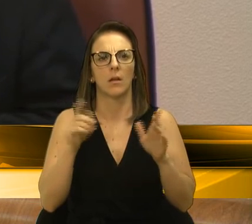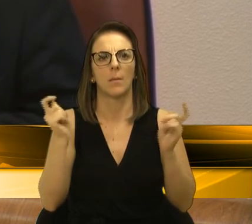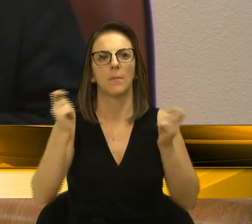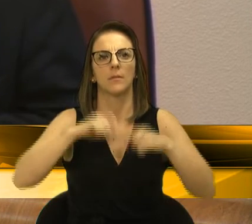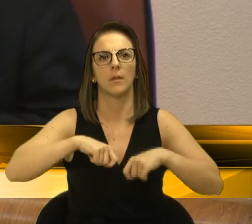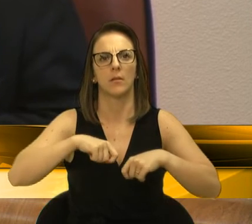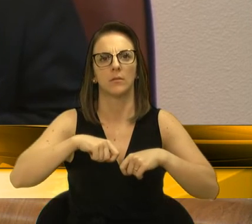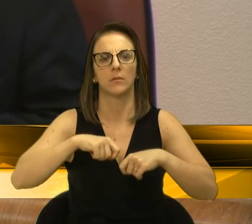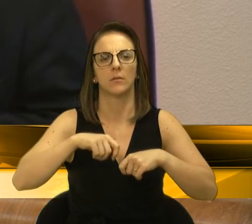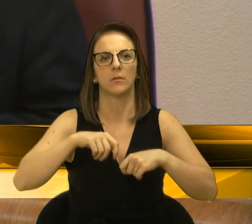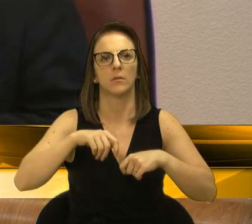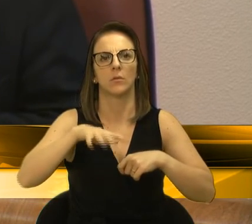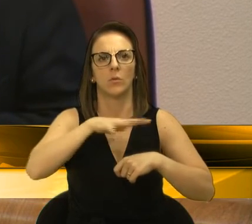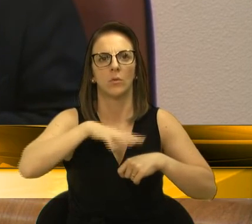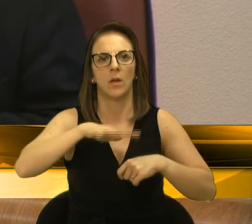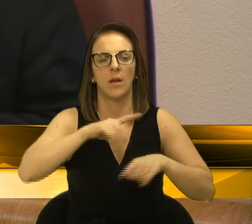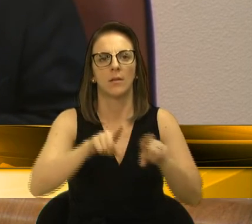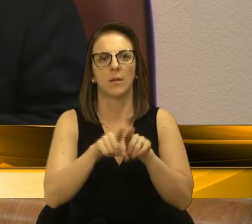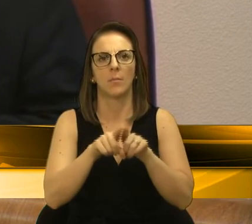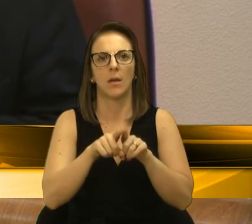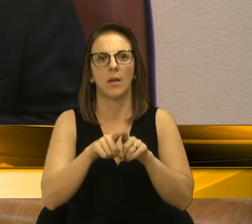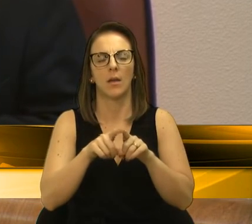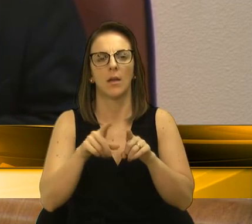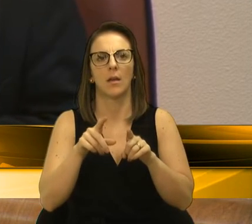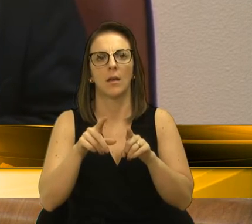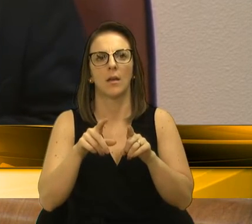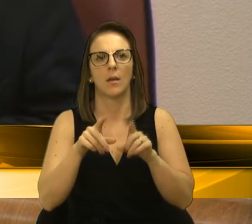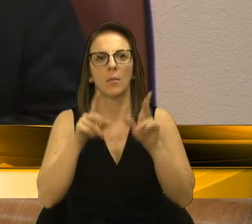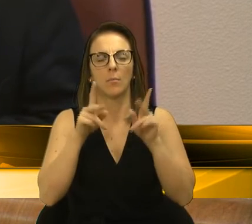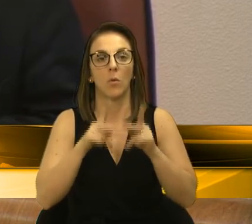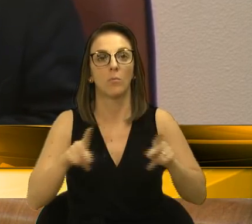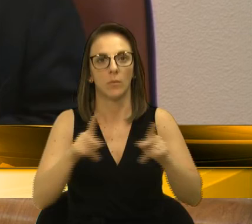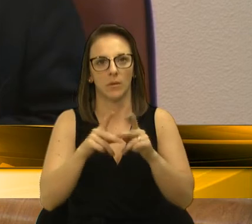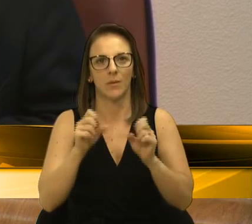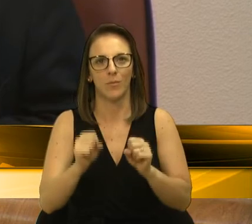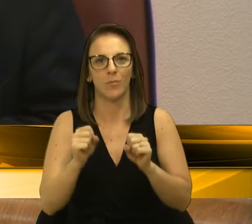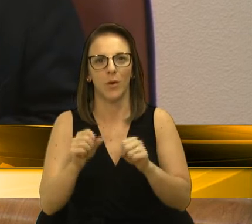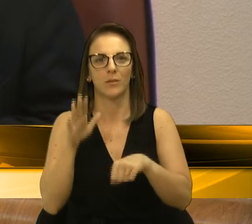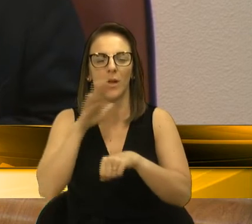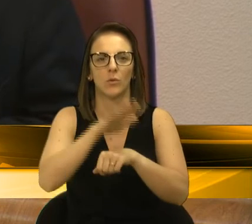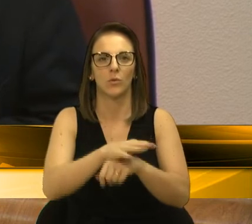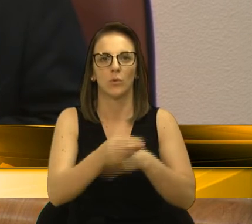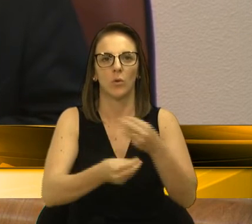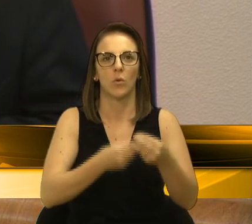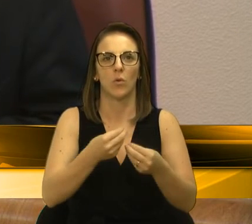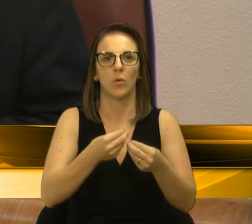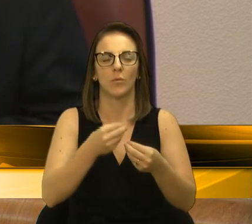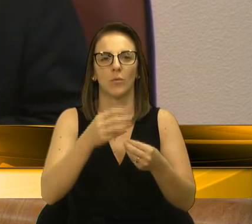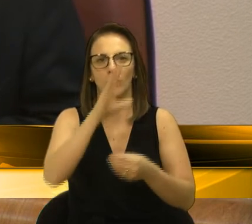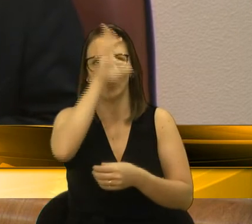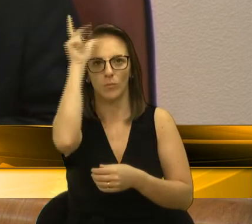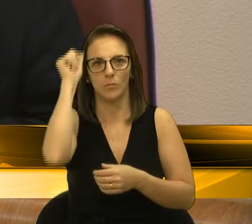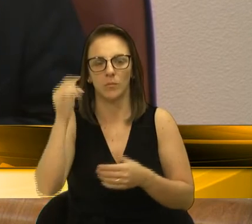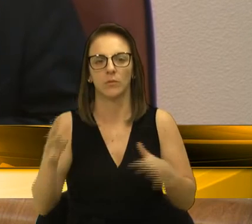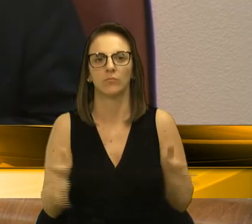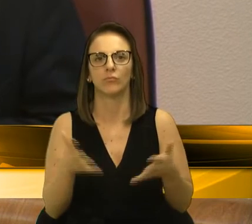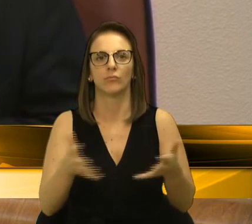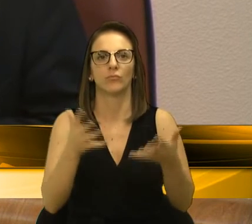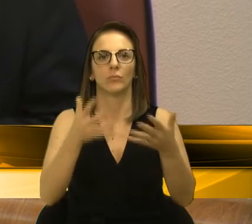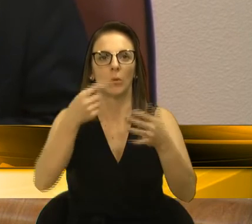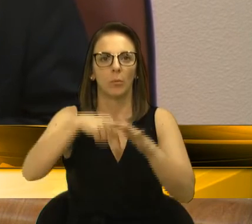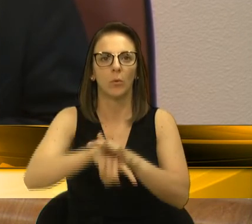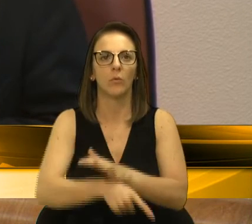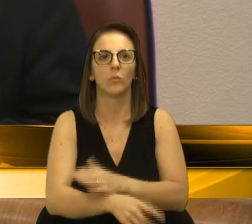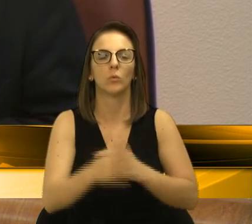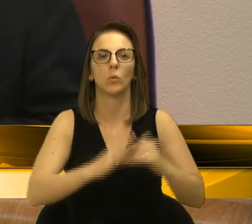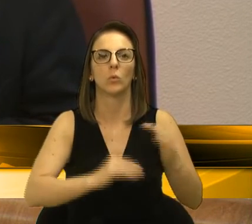poder de intervenção da população nos rumos da coisa pública, contribuindo para o aprofundamento do processo de construção democrática do país,